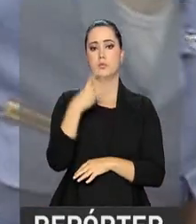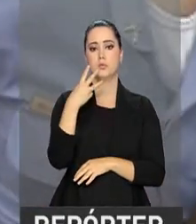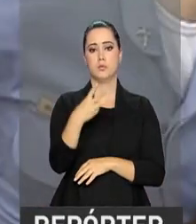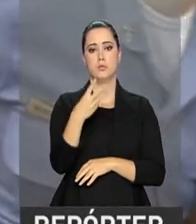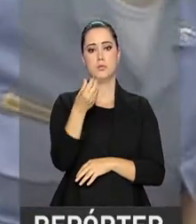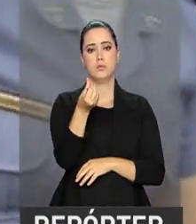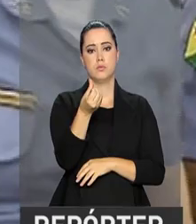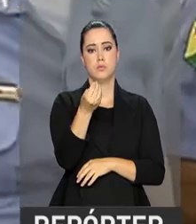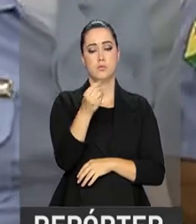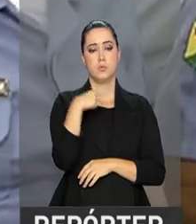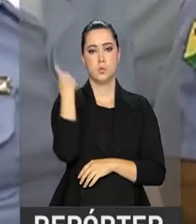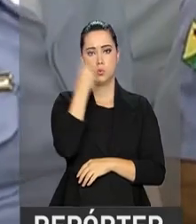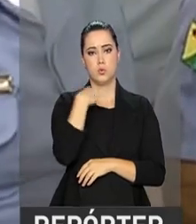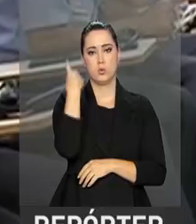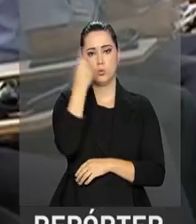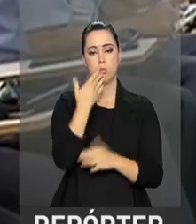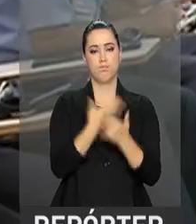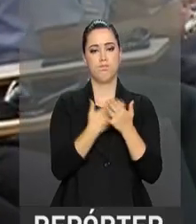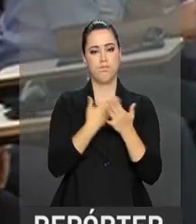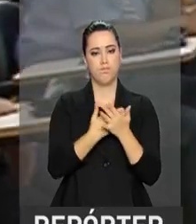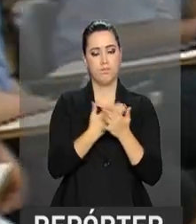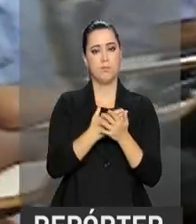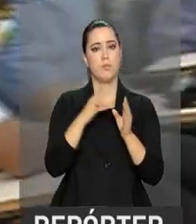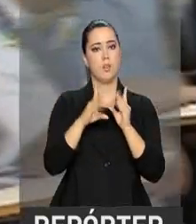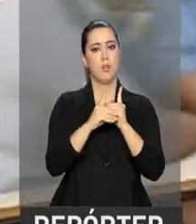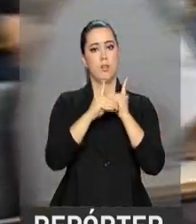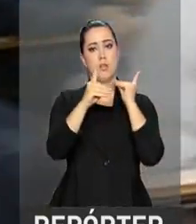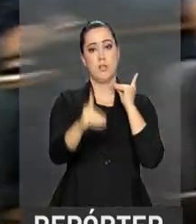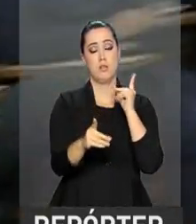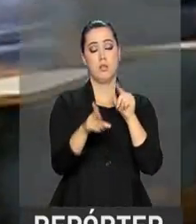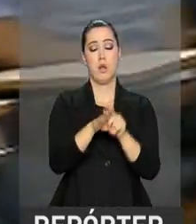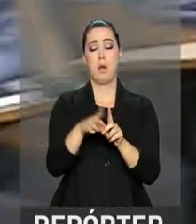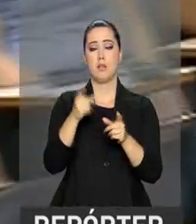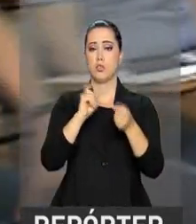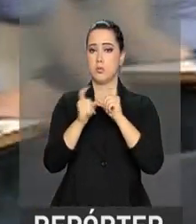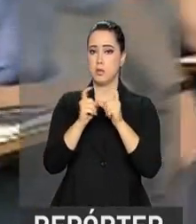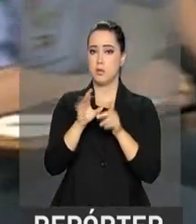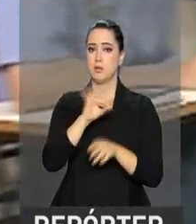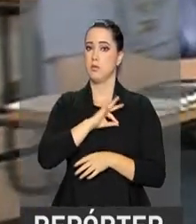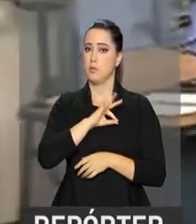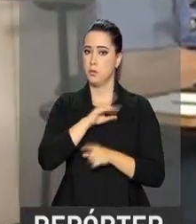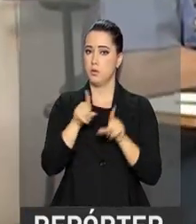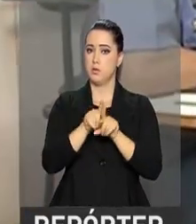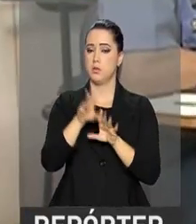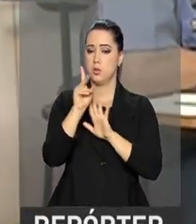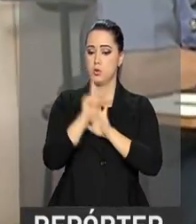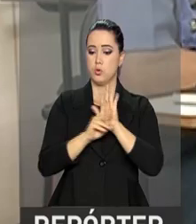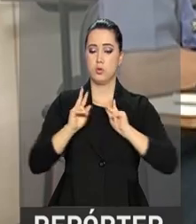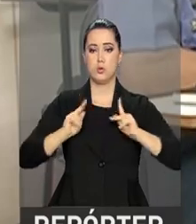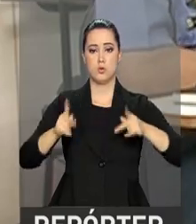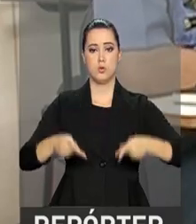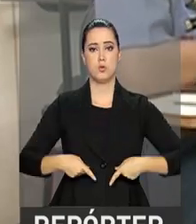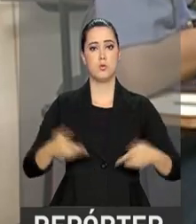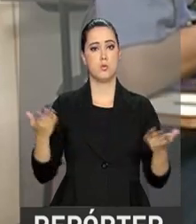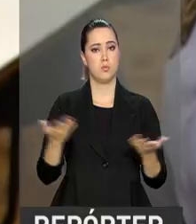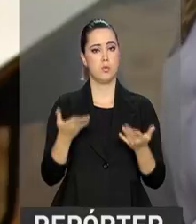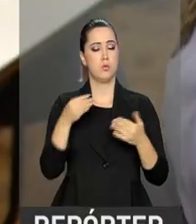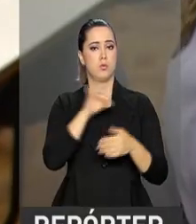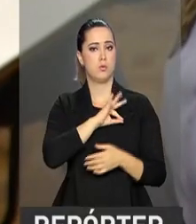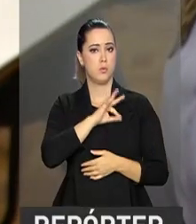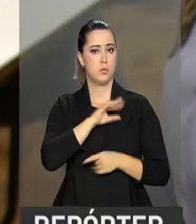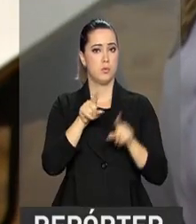360 horas de estudo à distância, em que aprenderam sobre gestão e segurança pública, direitos humanos aplicados à atuação